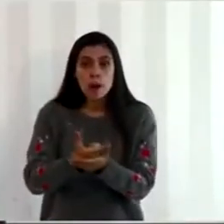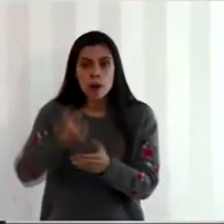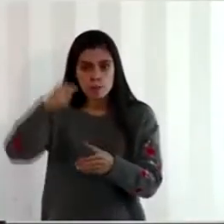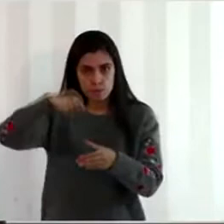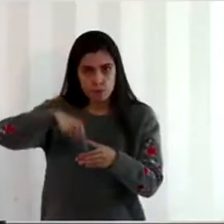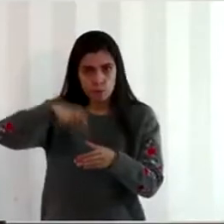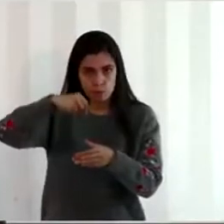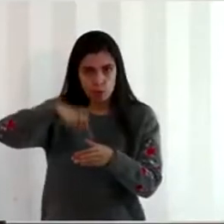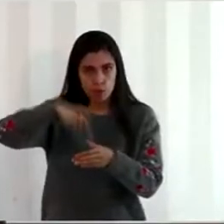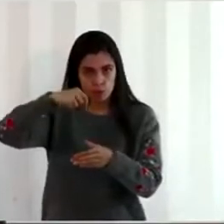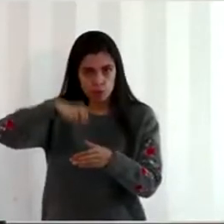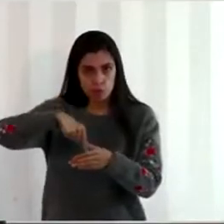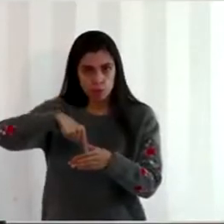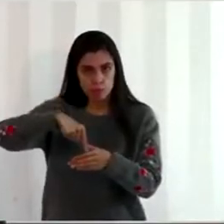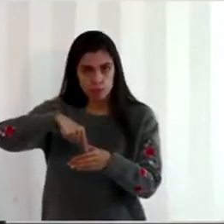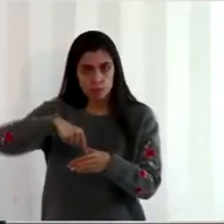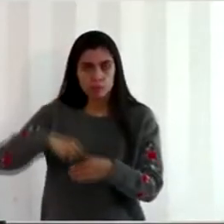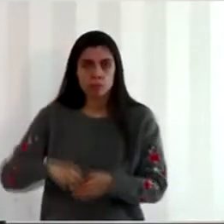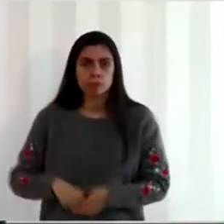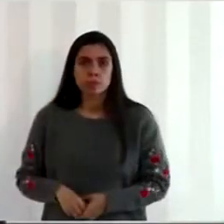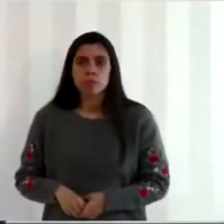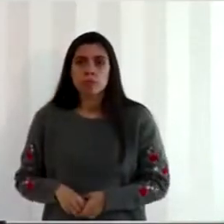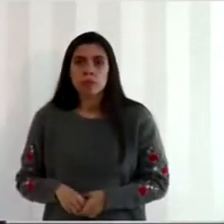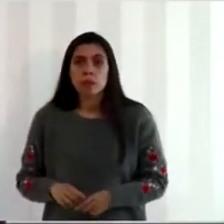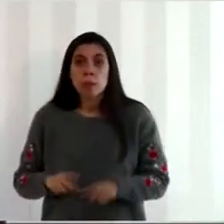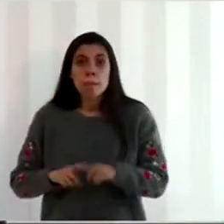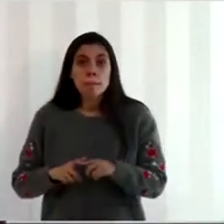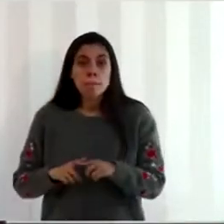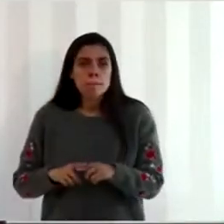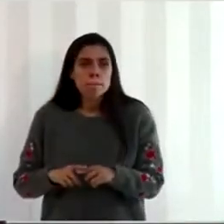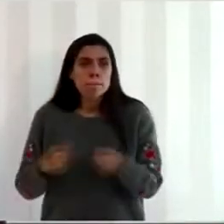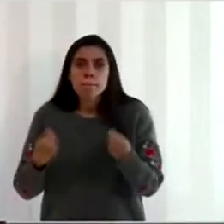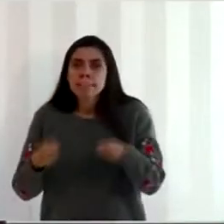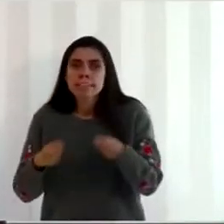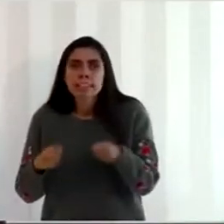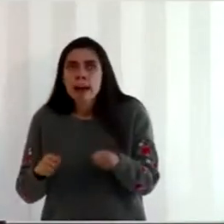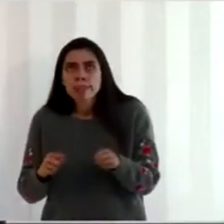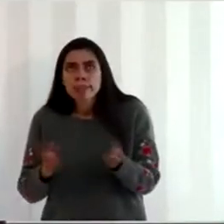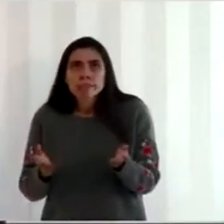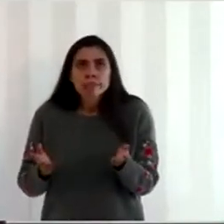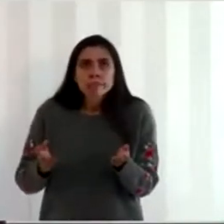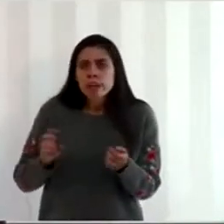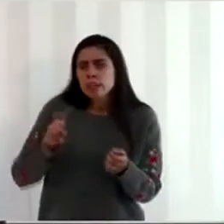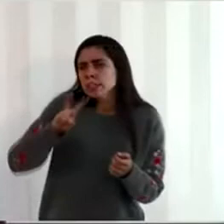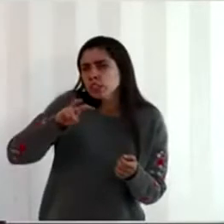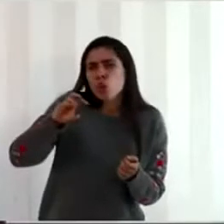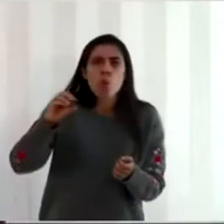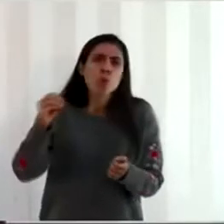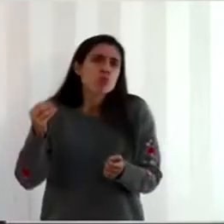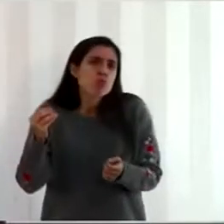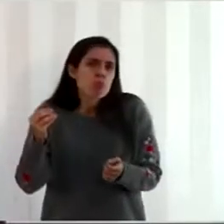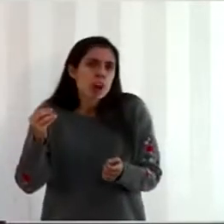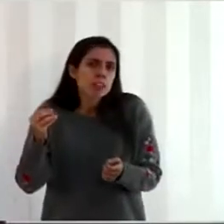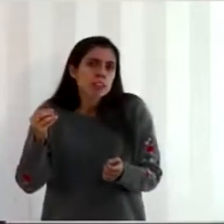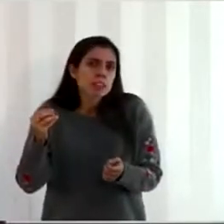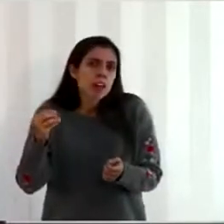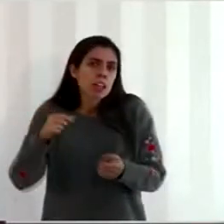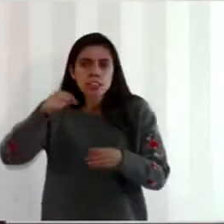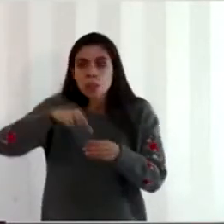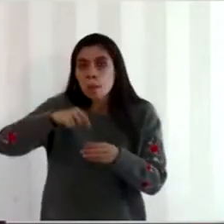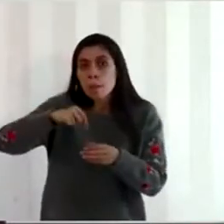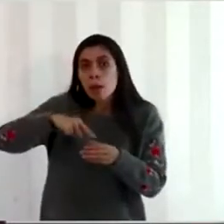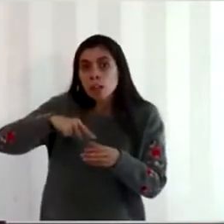20. E aí ele vai continuar. Deus está declarando: eu vos feri com queimaduras, e